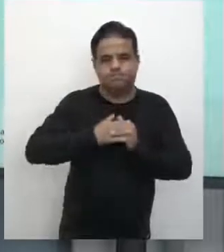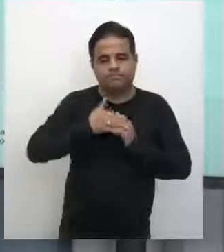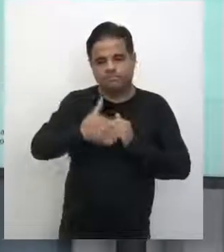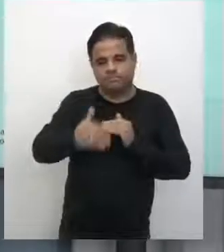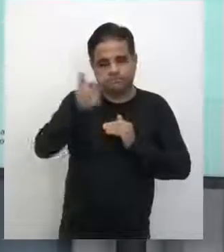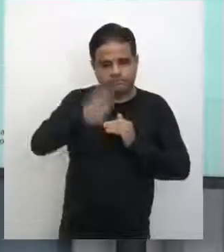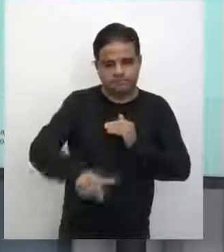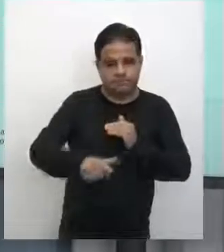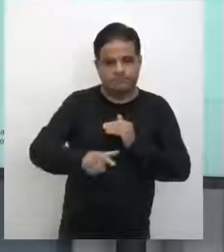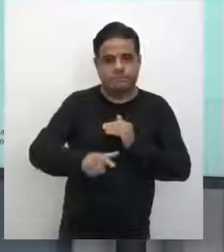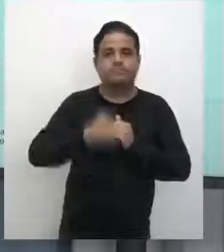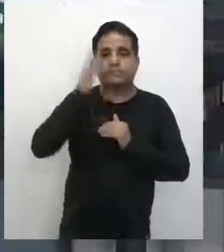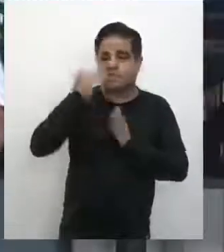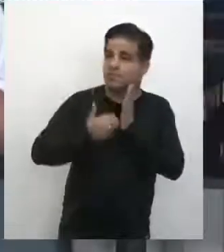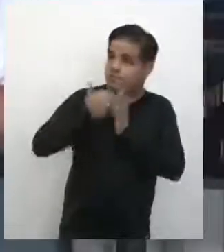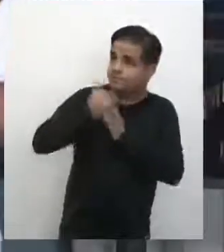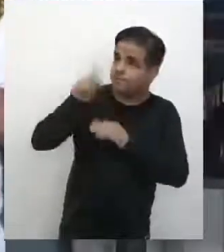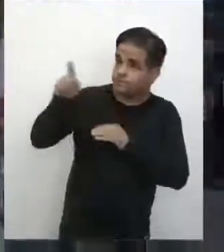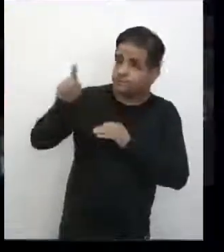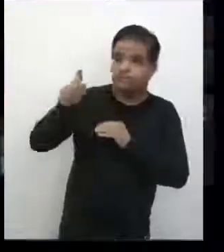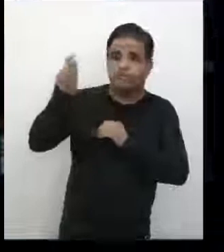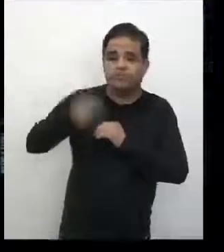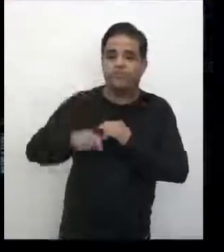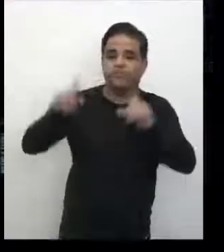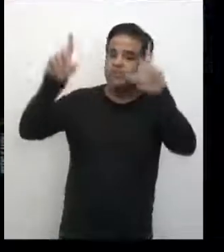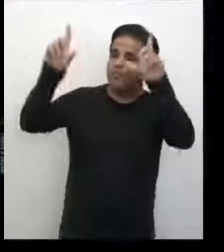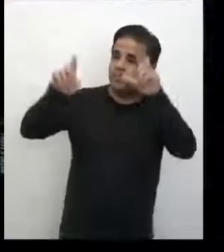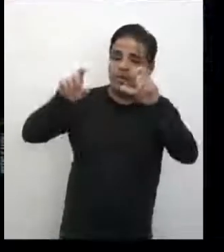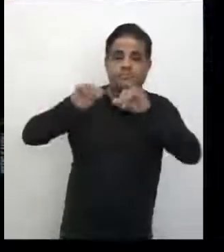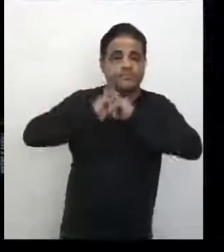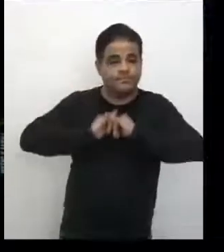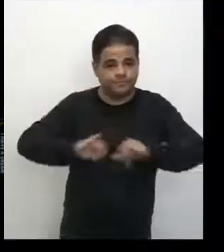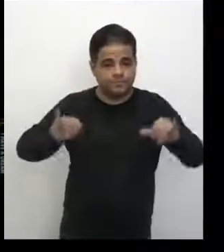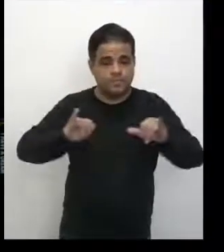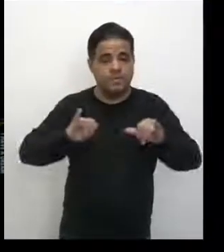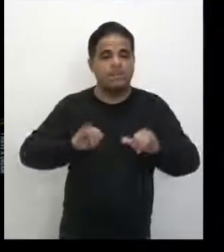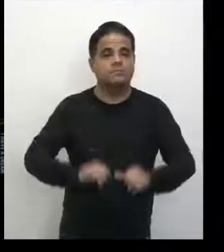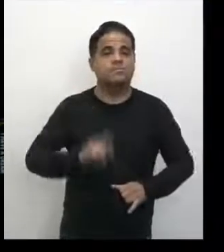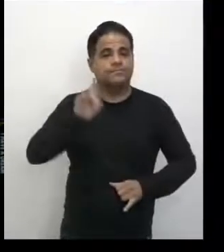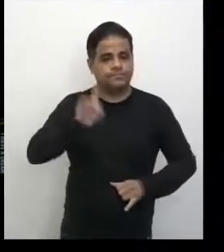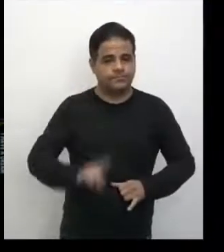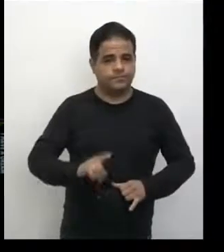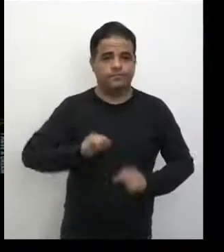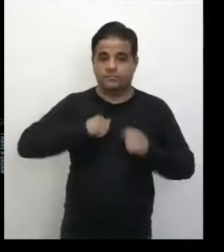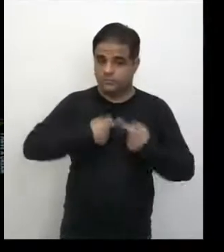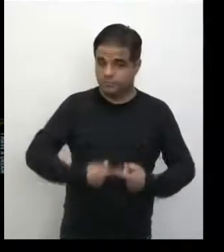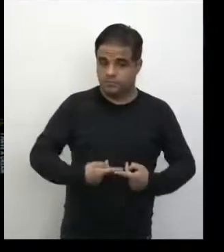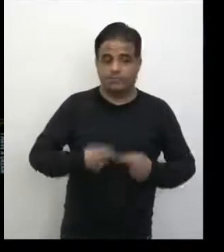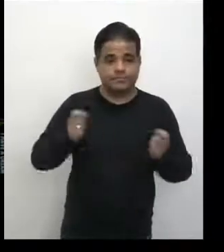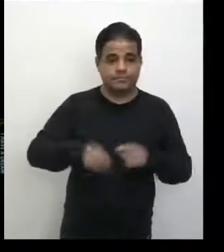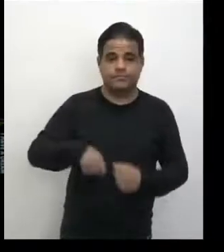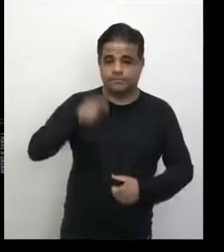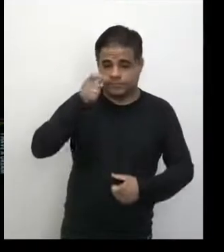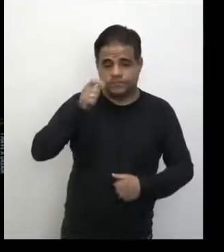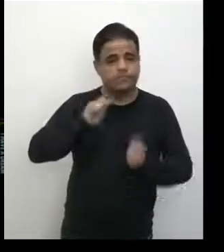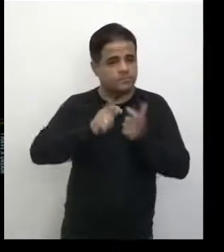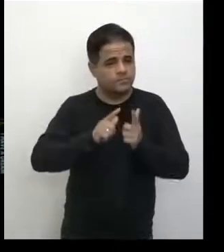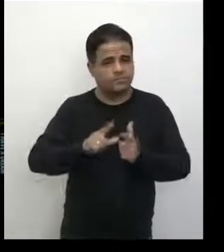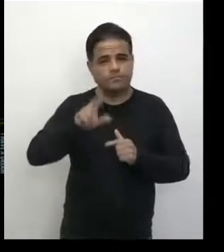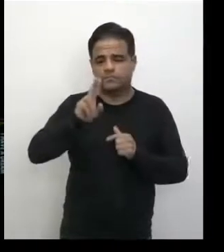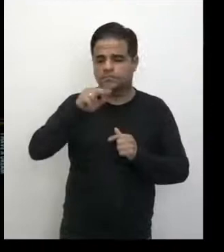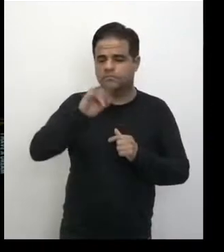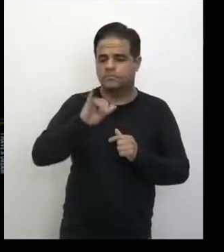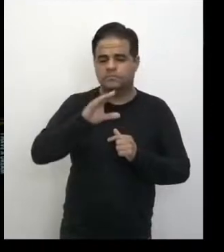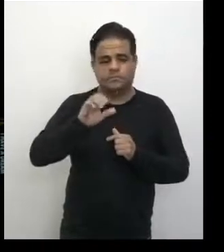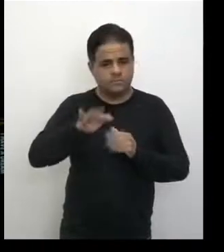Na próxima tem o Saiba Mais, tá aí, pode printar aí na tela, Declaração dos Direitos Humanos aí, do link aí da Unicef,